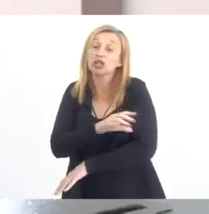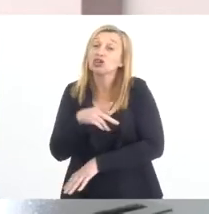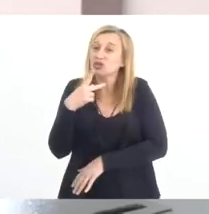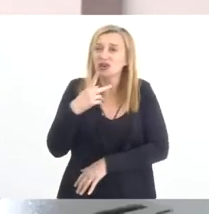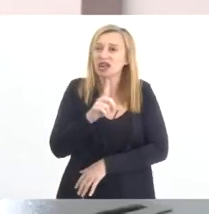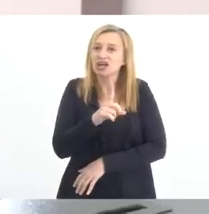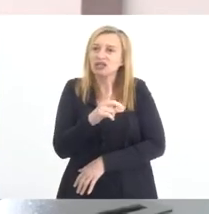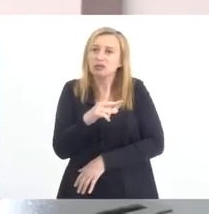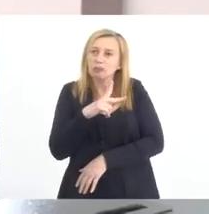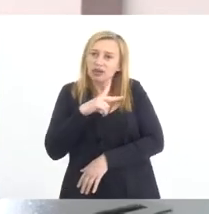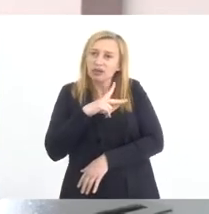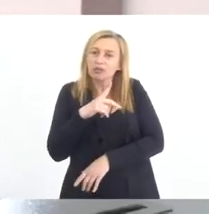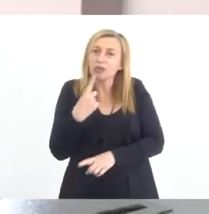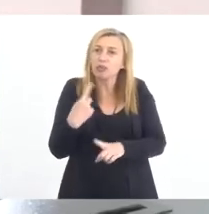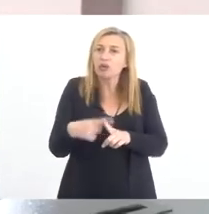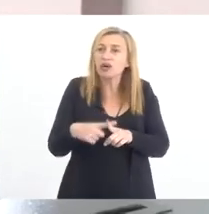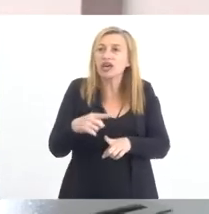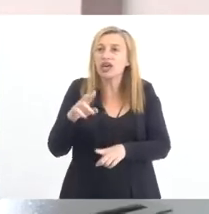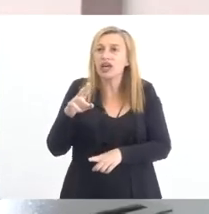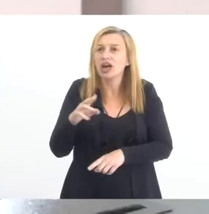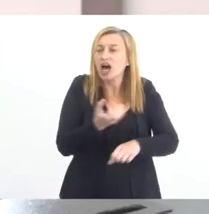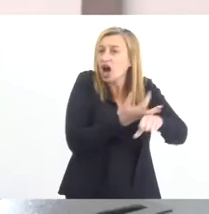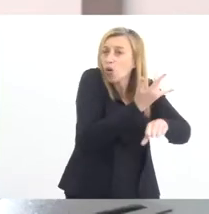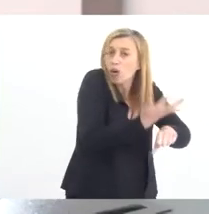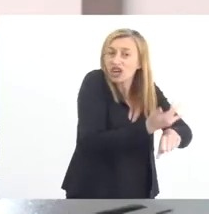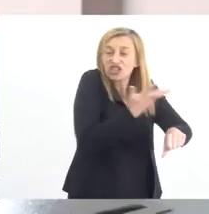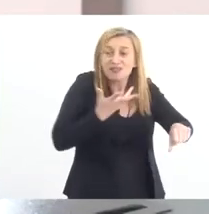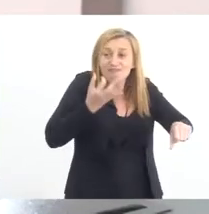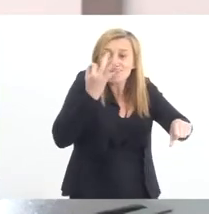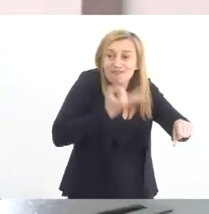falando individualmente, que eu acho que a UERJ é incrível.